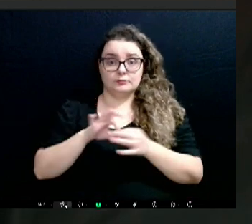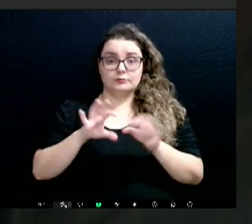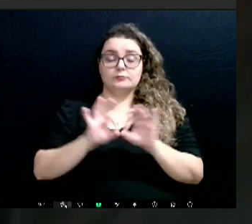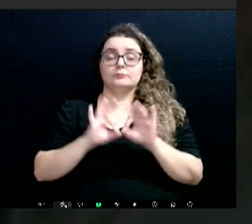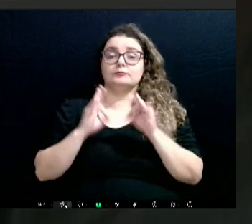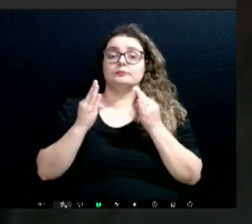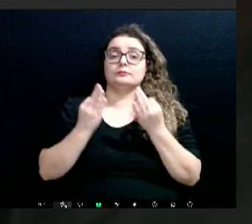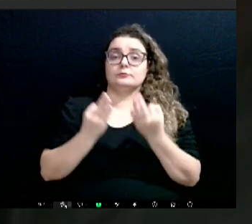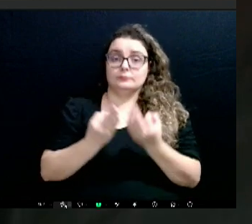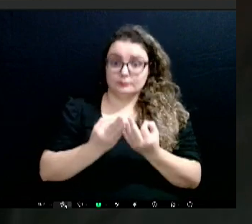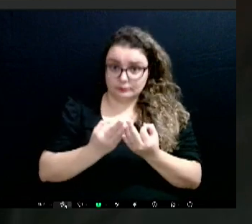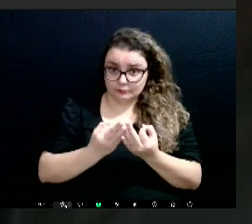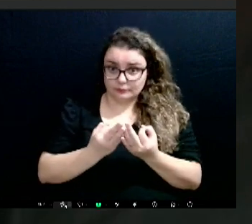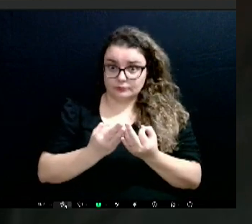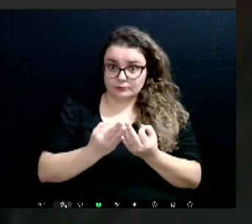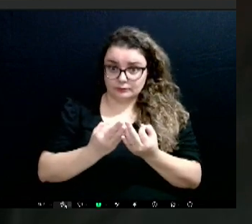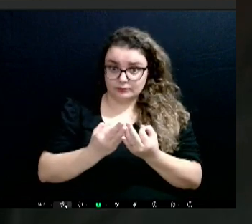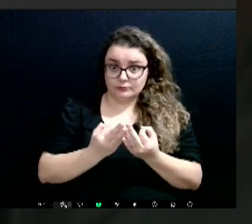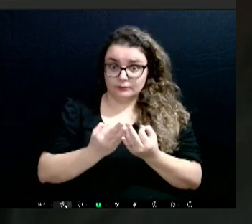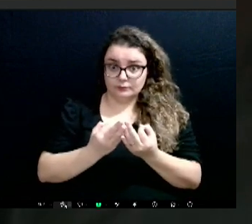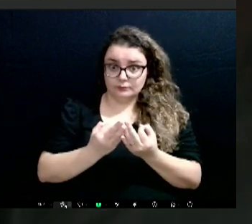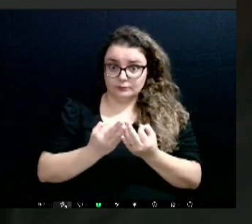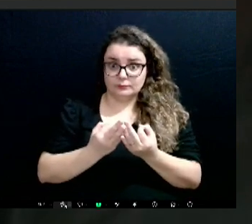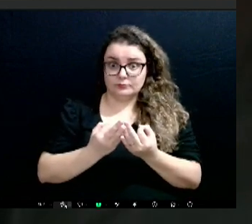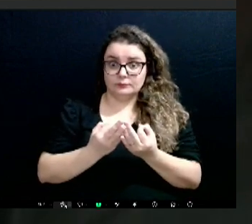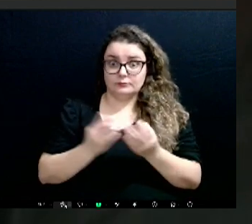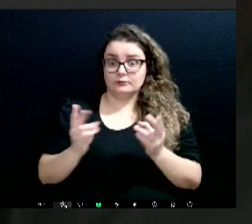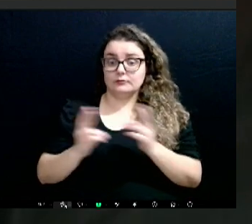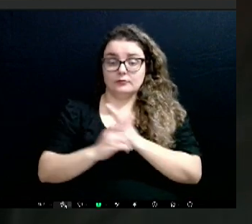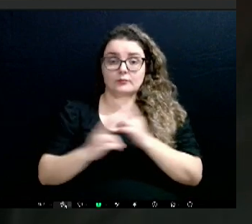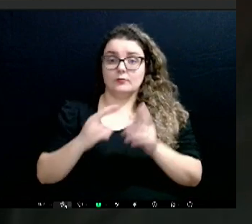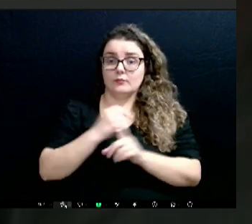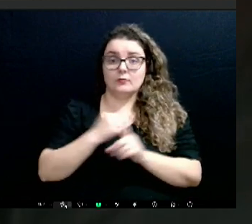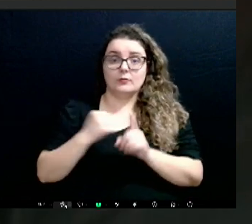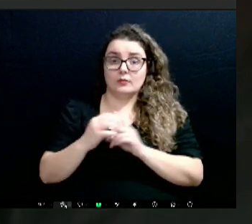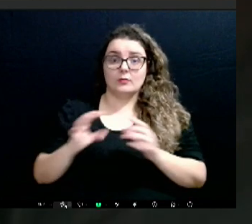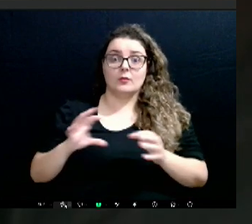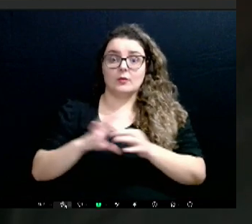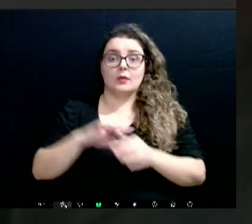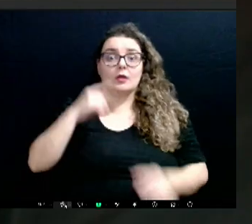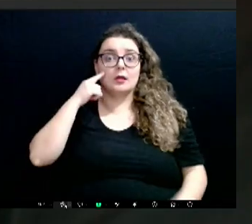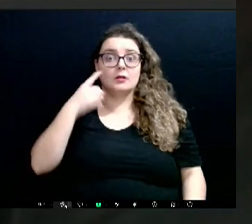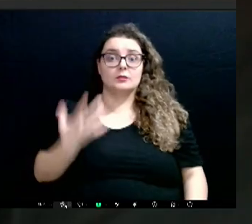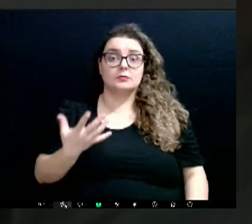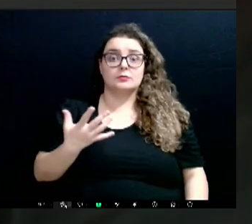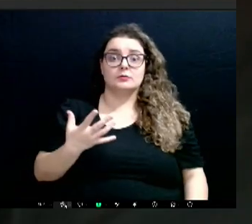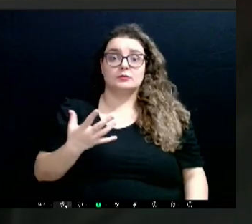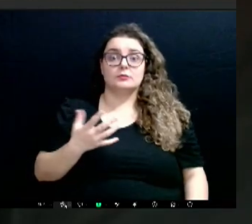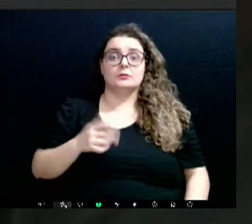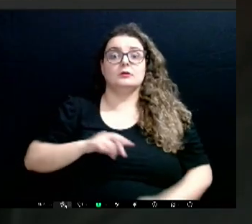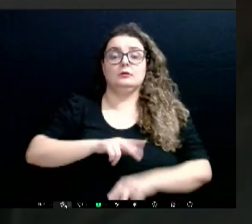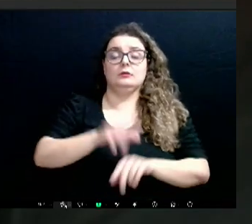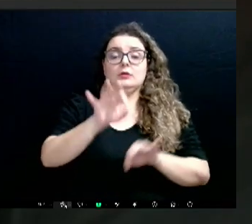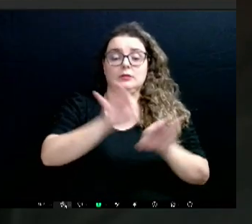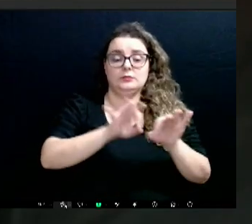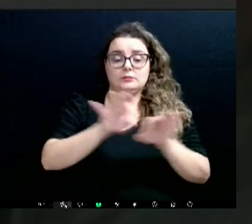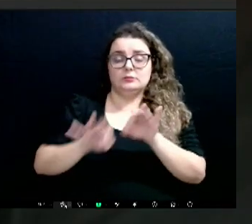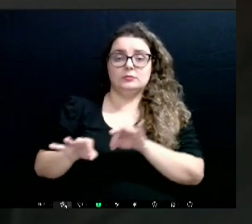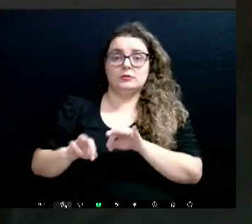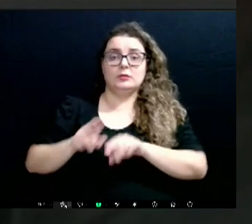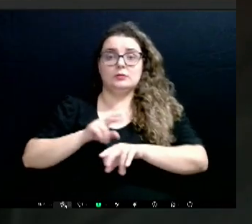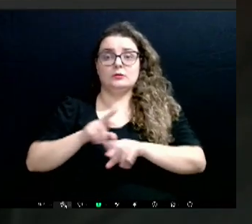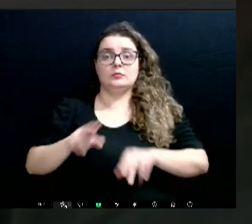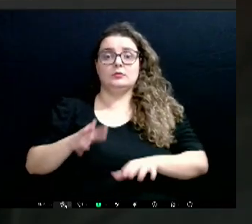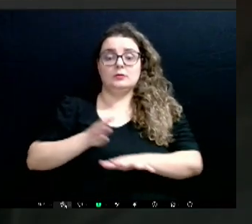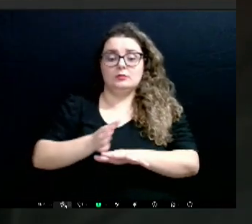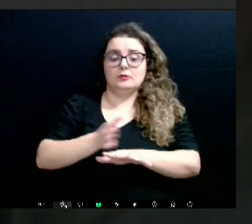tá? E os relacionamentos sociais em geral. A ideia reúne uma série de projetos em diversos eixos com a